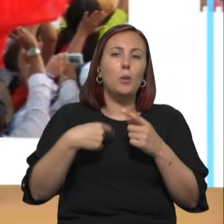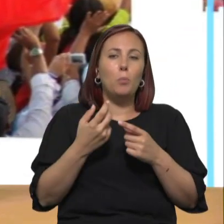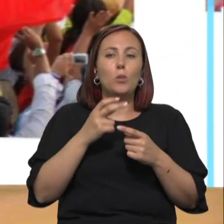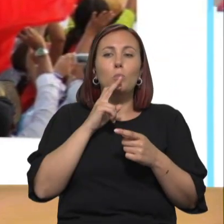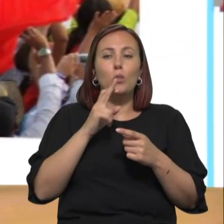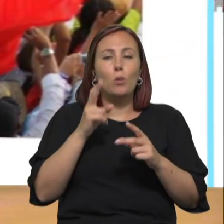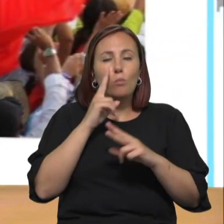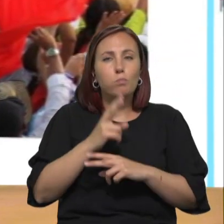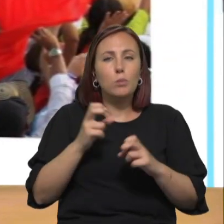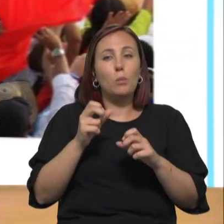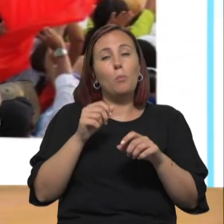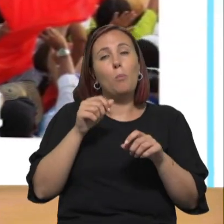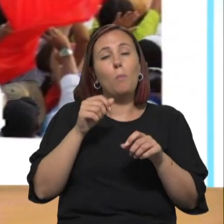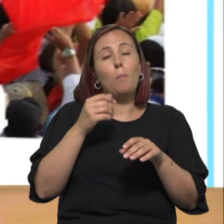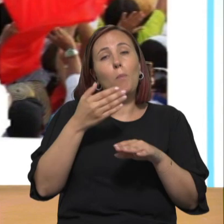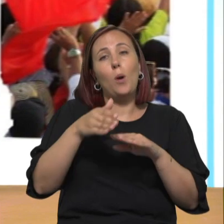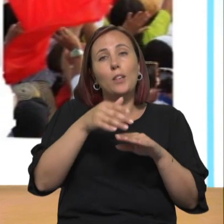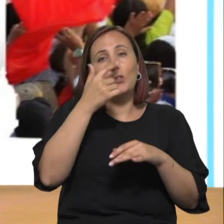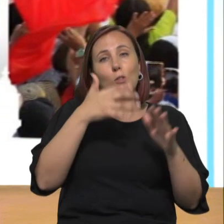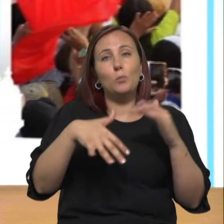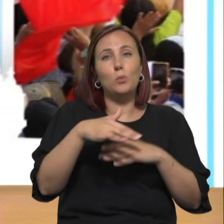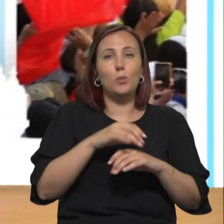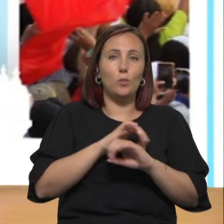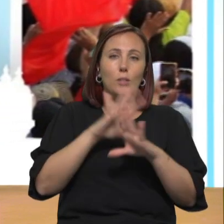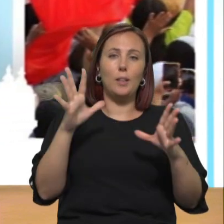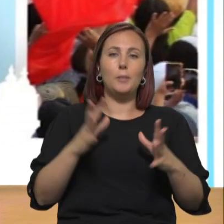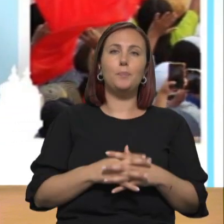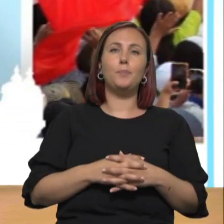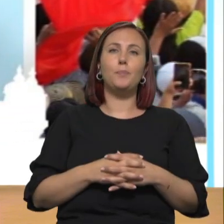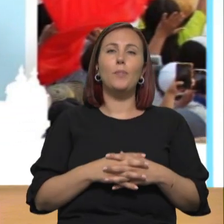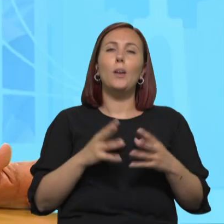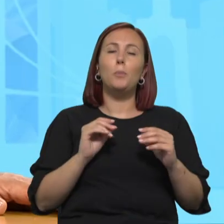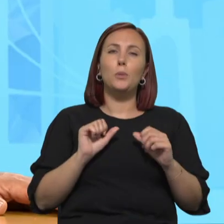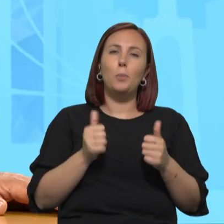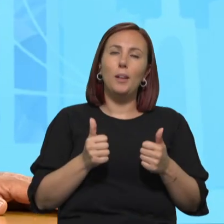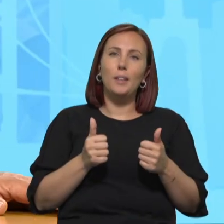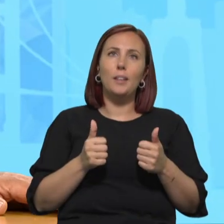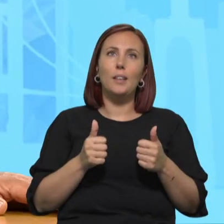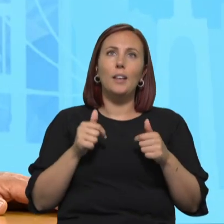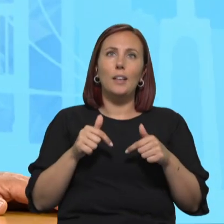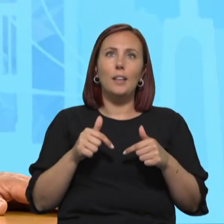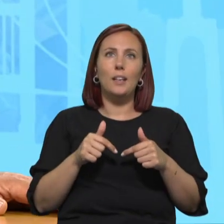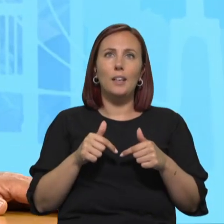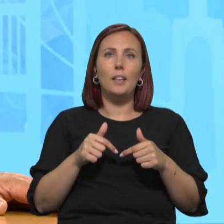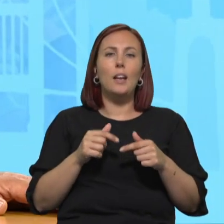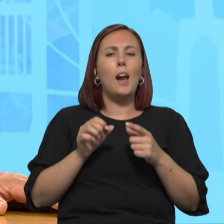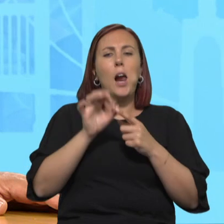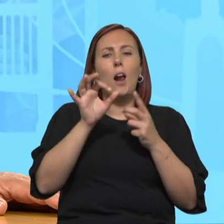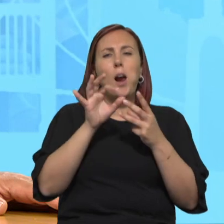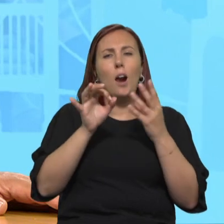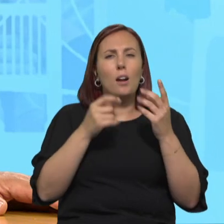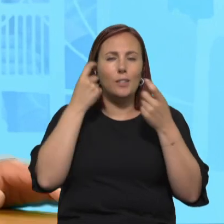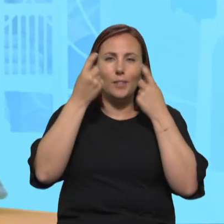resposta para os restantes, pois claro. Muito bem, Américo Monteiro, ficam aqui muitas pistas de